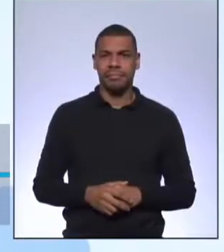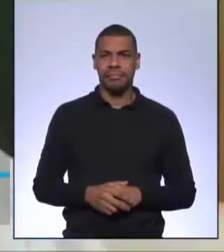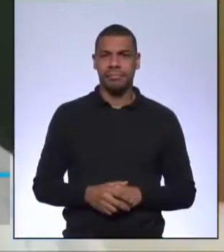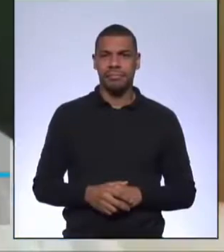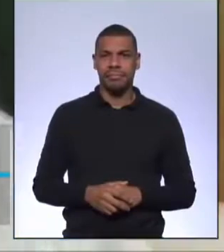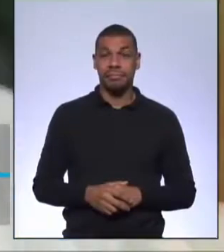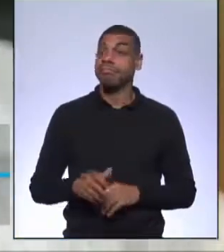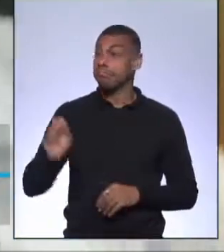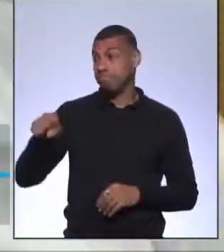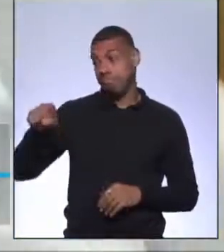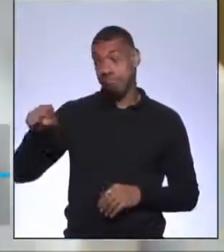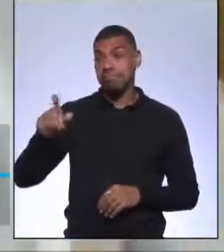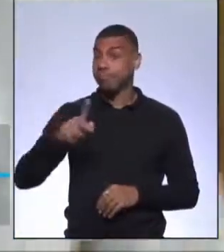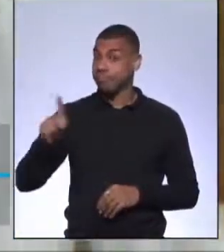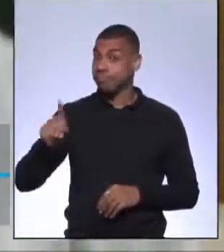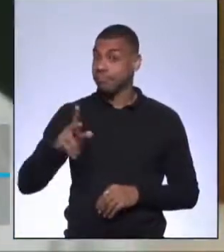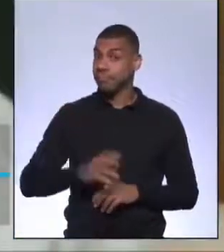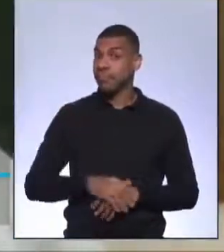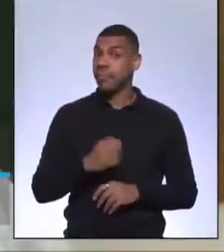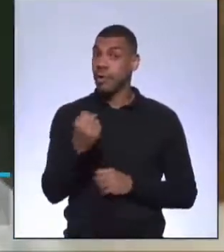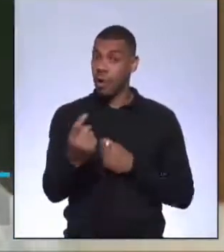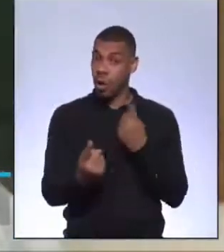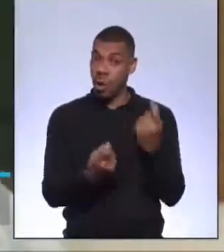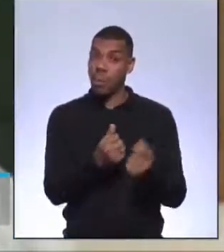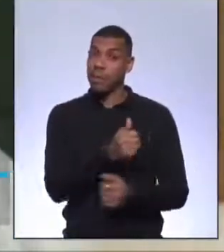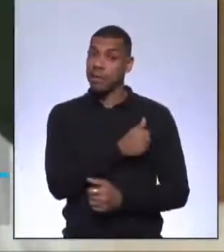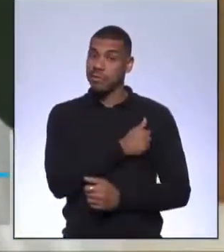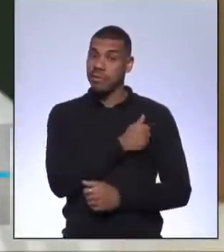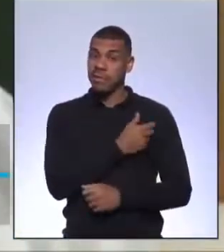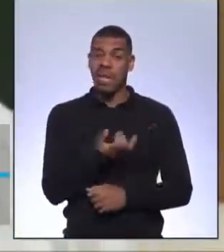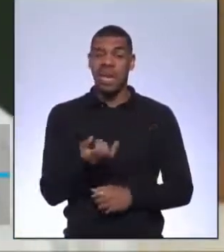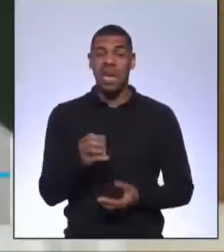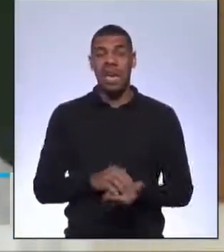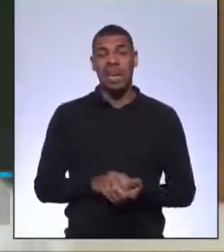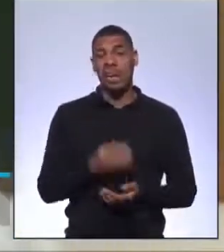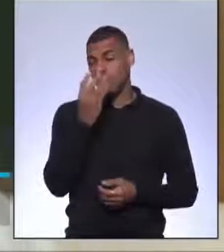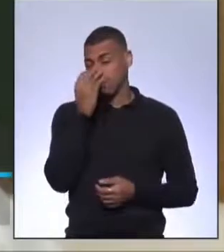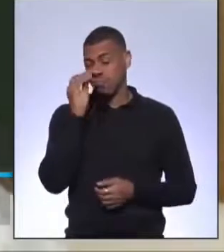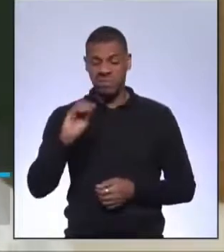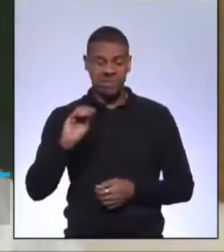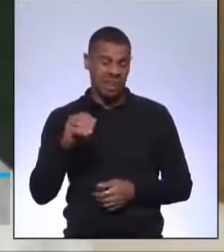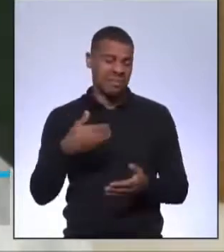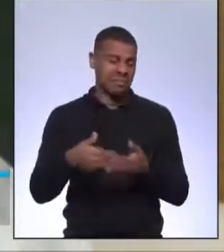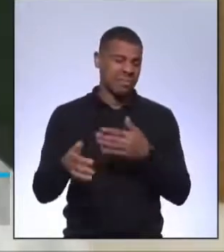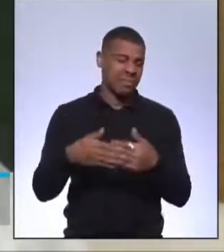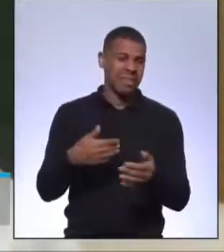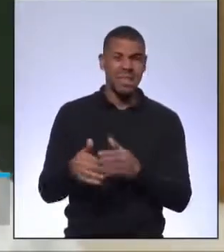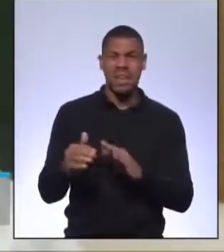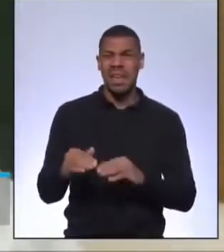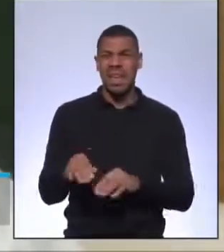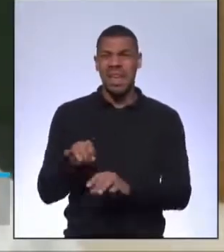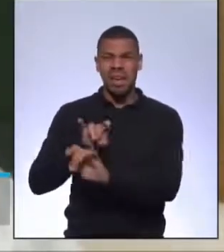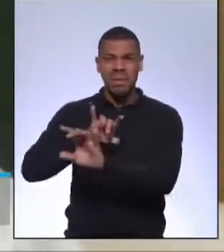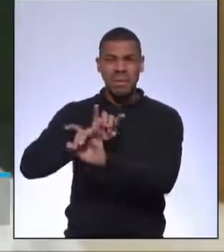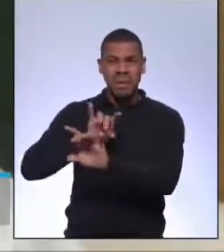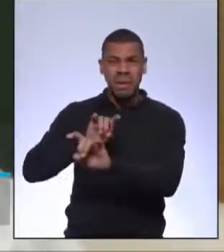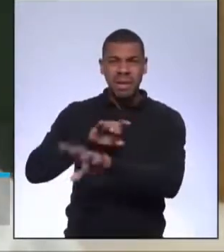É, exatamente, né, professor? Tem algumas pessoas que falam assim: ah, eu não aprendo com escola, com